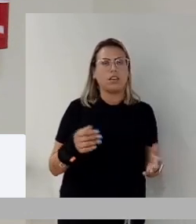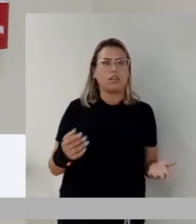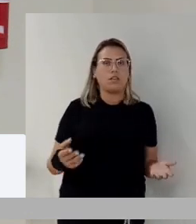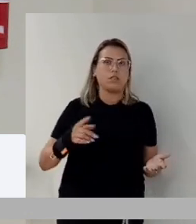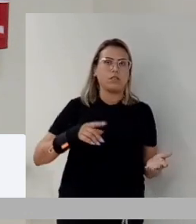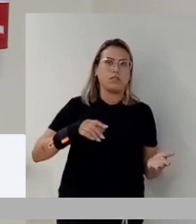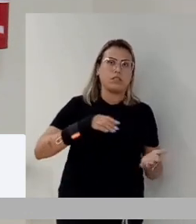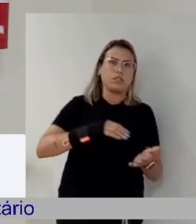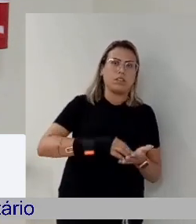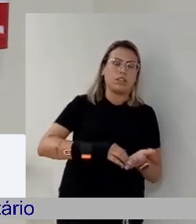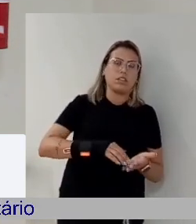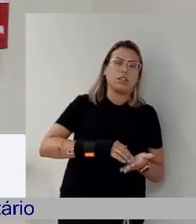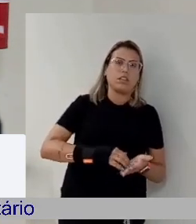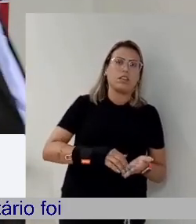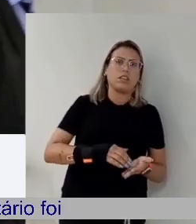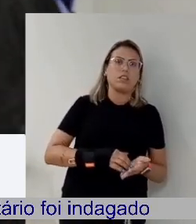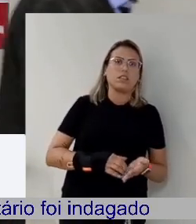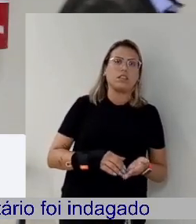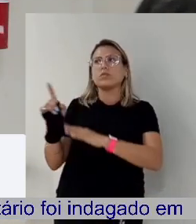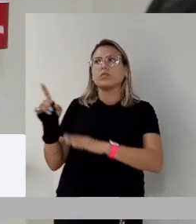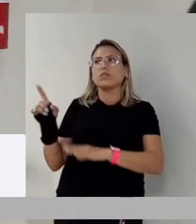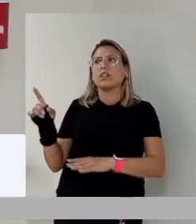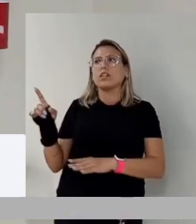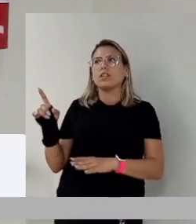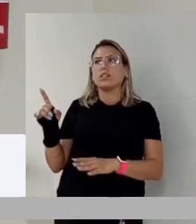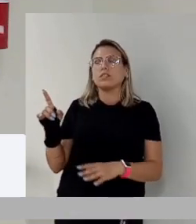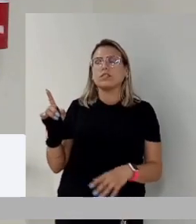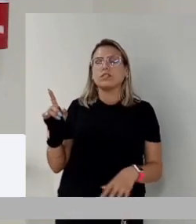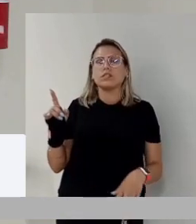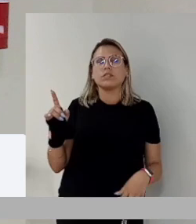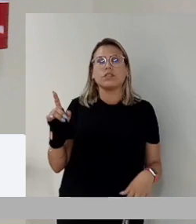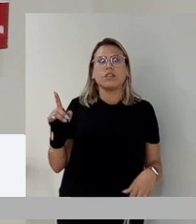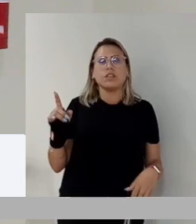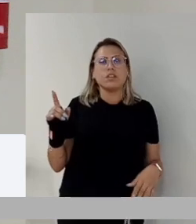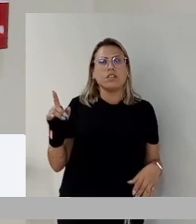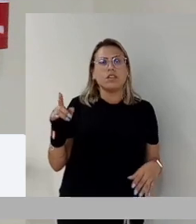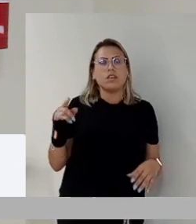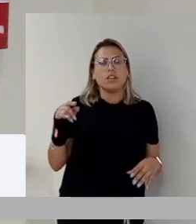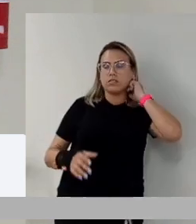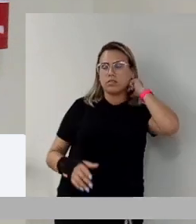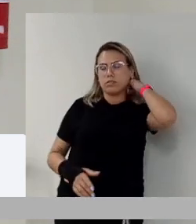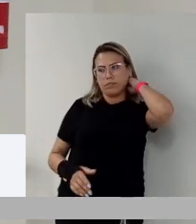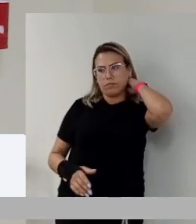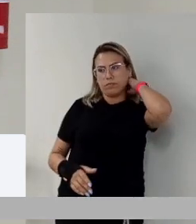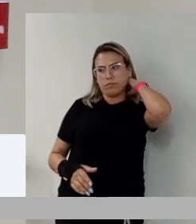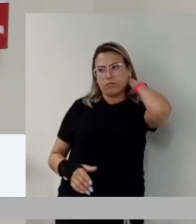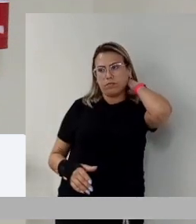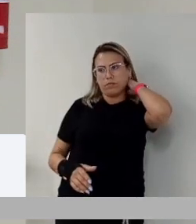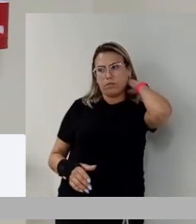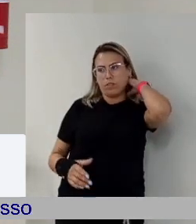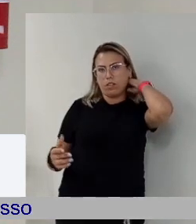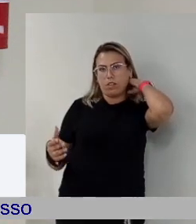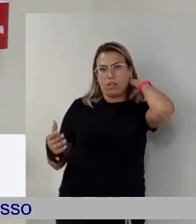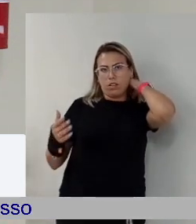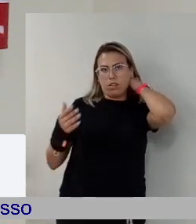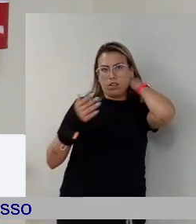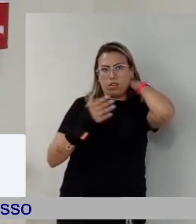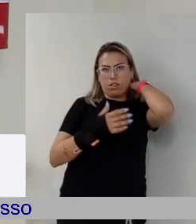secretário foi indagado em relação a essa estrada que dá acesso